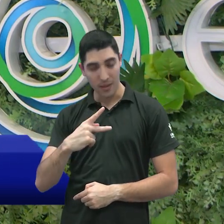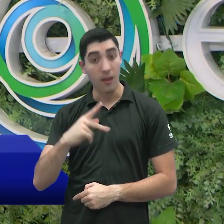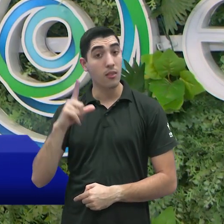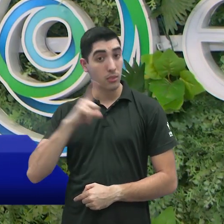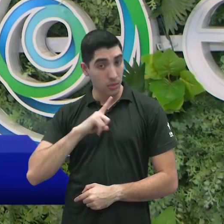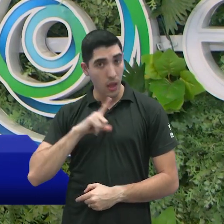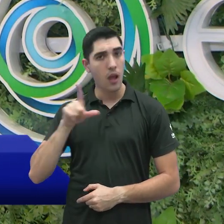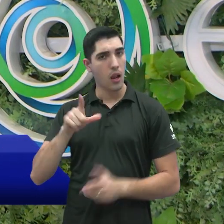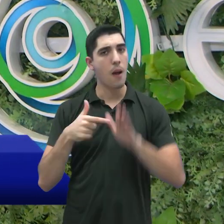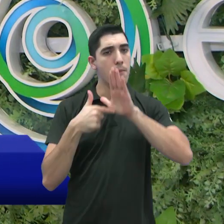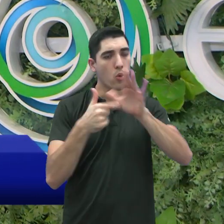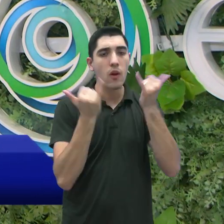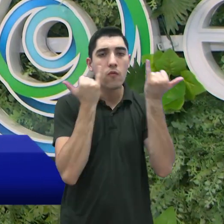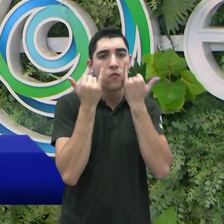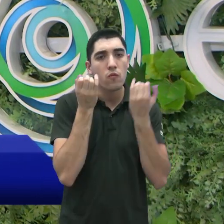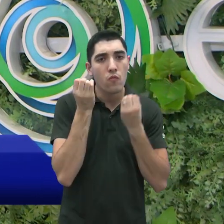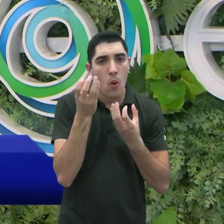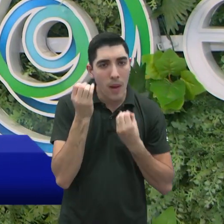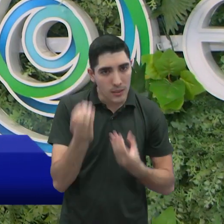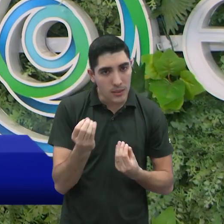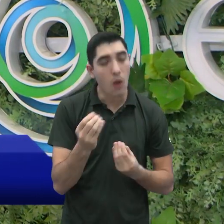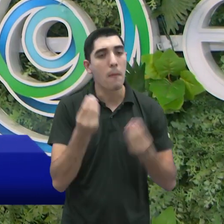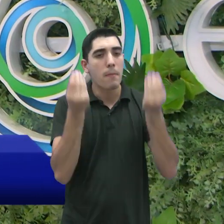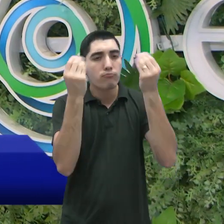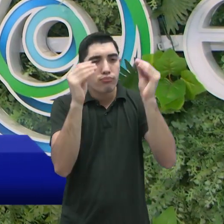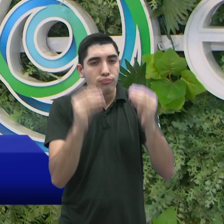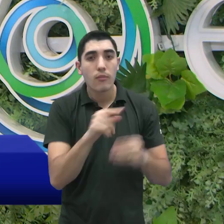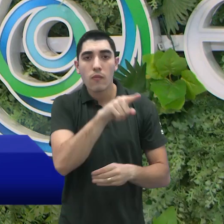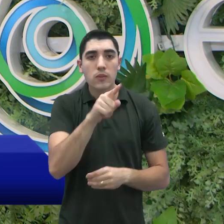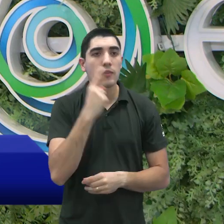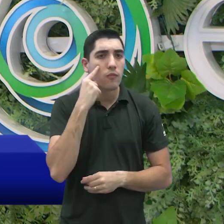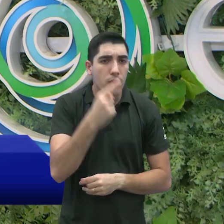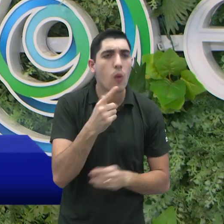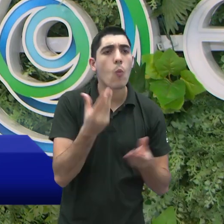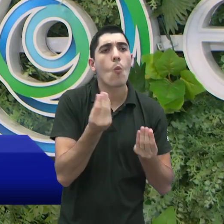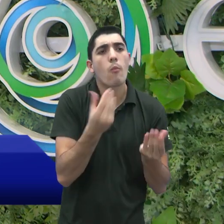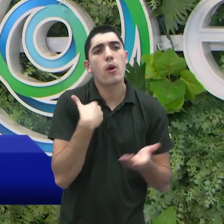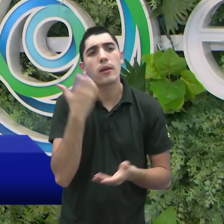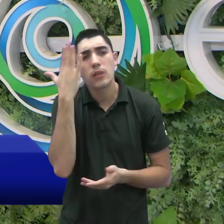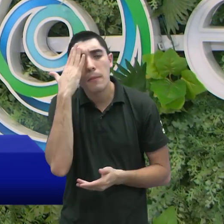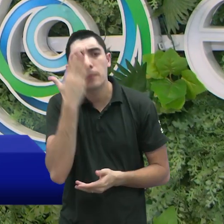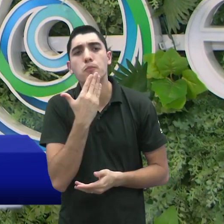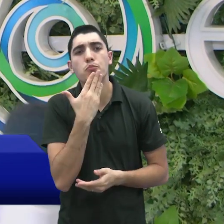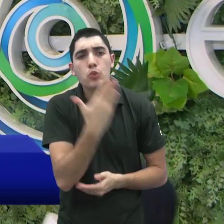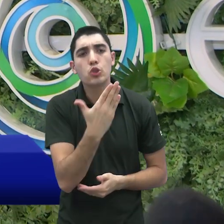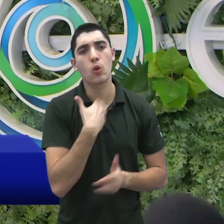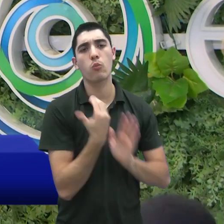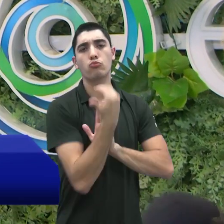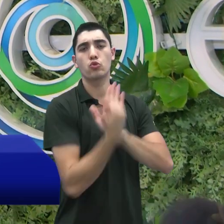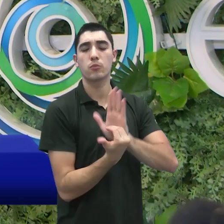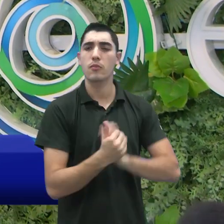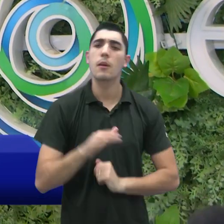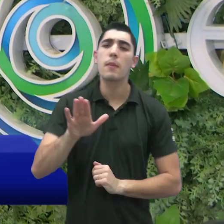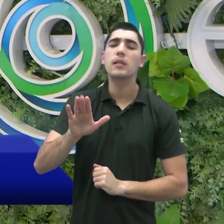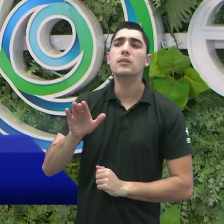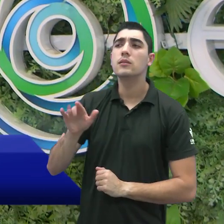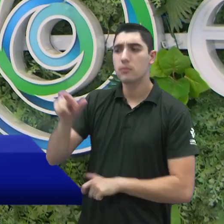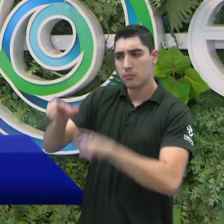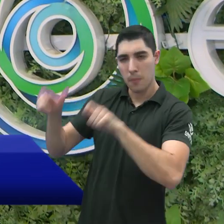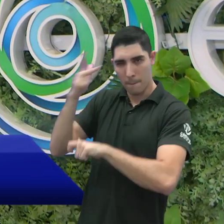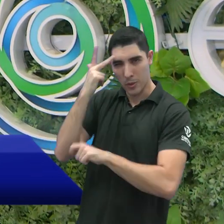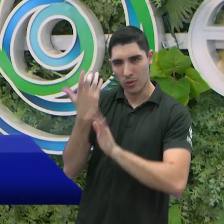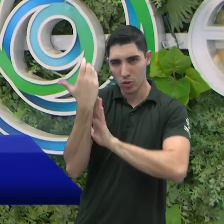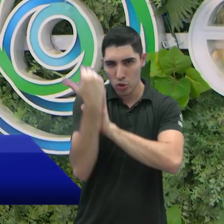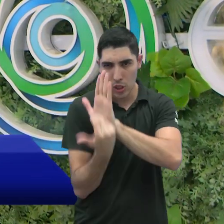www.com.br/tarifa social, tem todas as informações para que os clientes possam fazer essa solicitação. Perfeito. E quem tem direito a